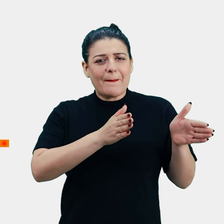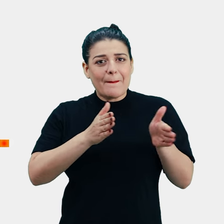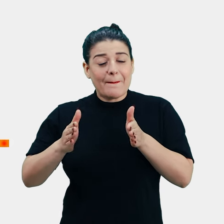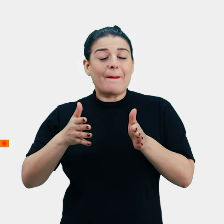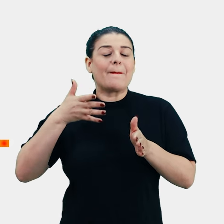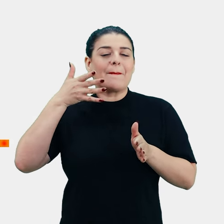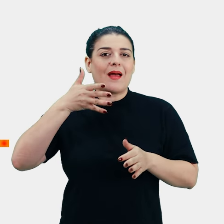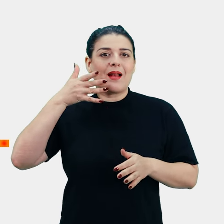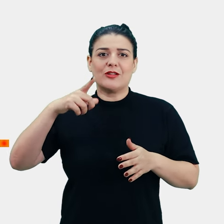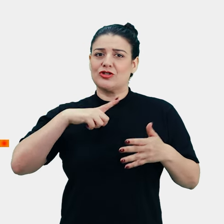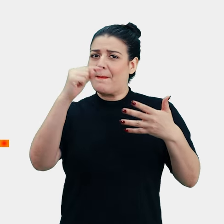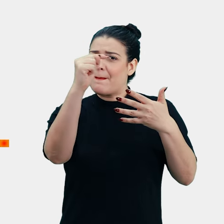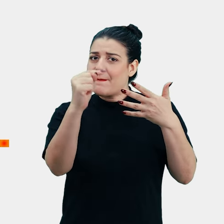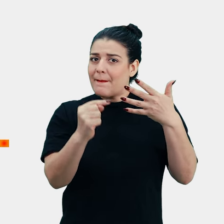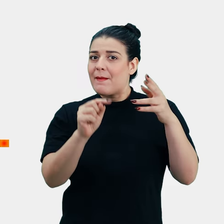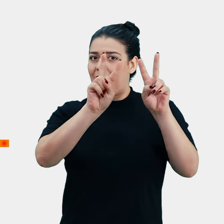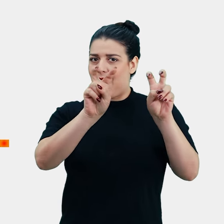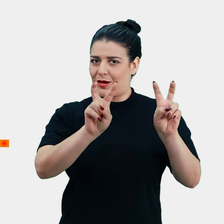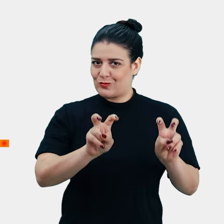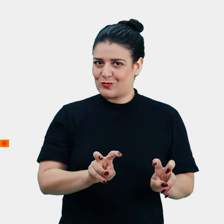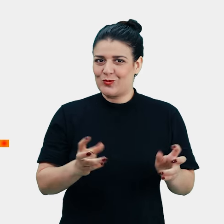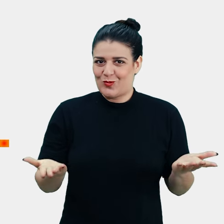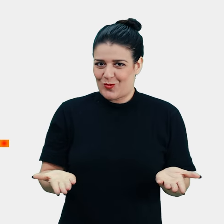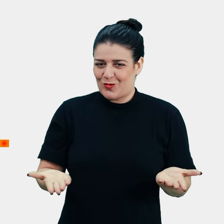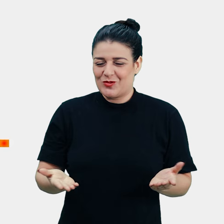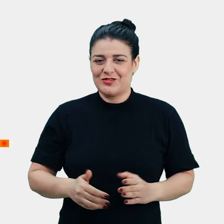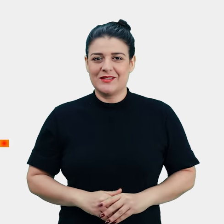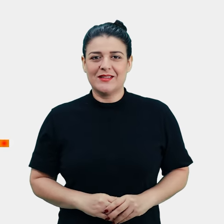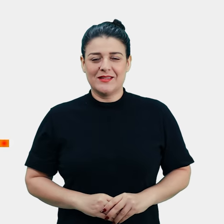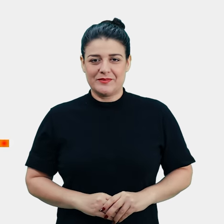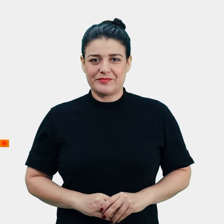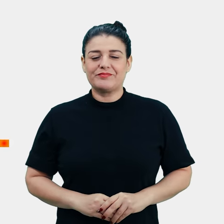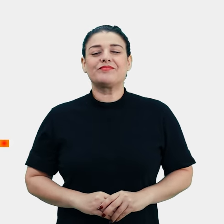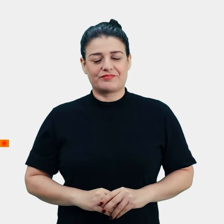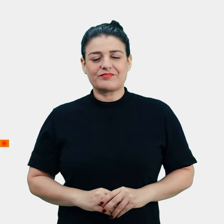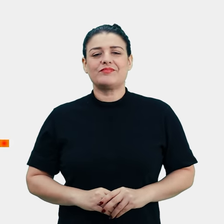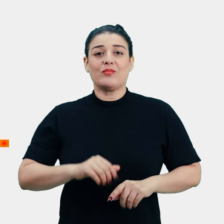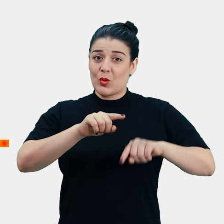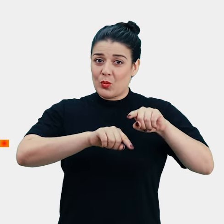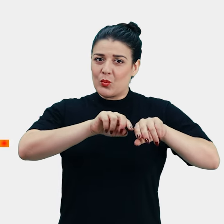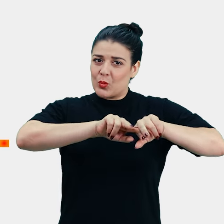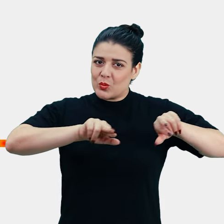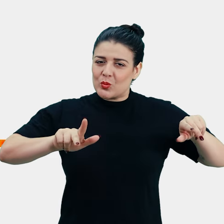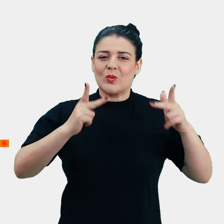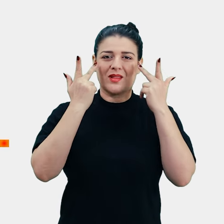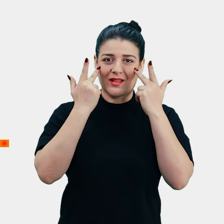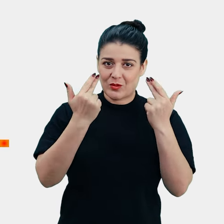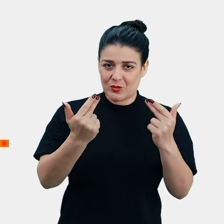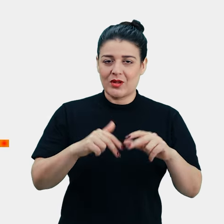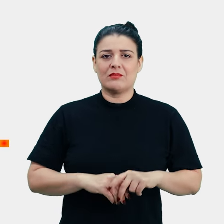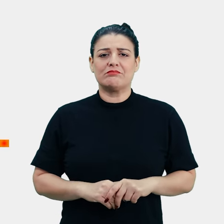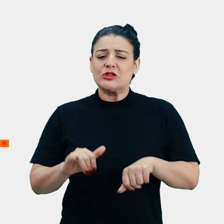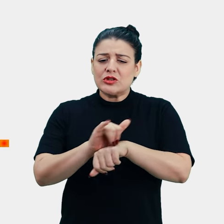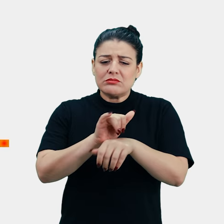seguintes tópicos, que são os assuntos que eu irei abordar aqui hoje. Então, eu falarei sobre produtos naturais, as